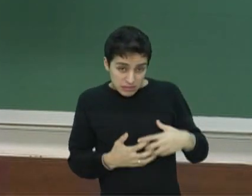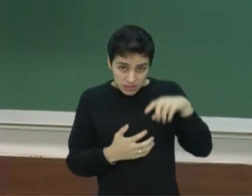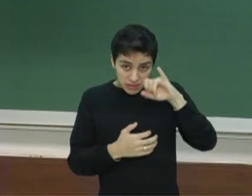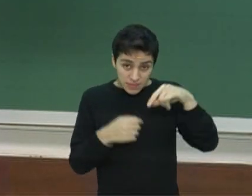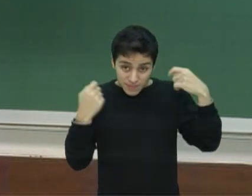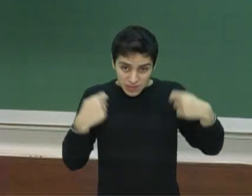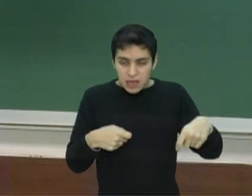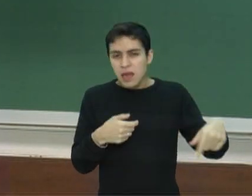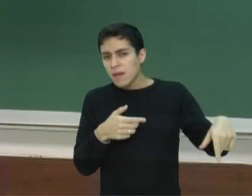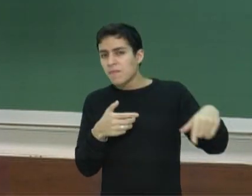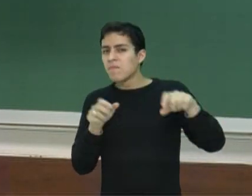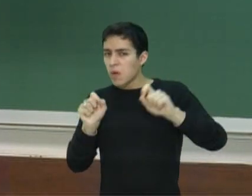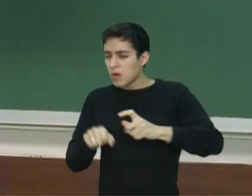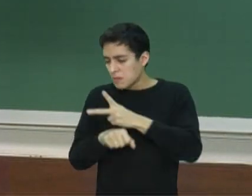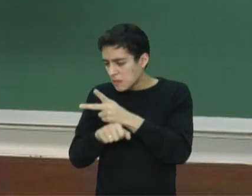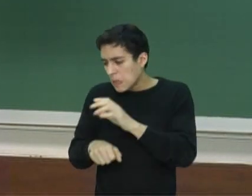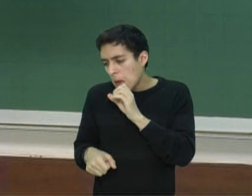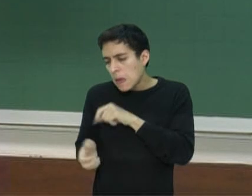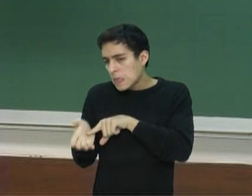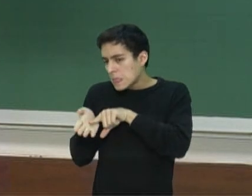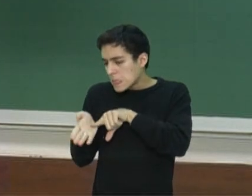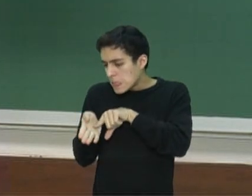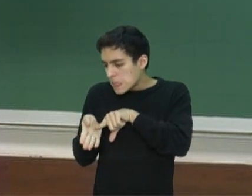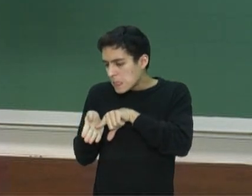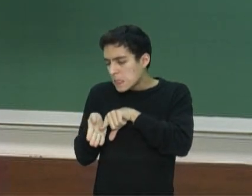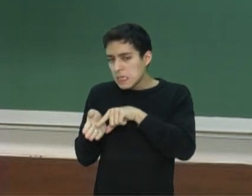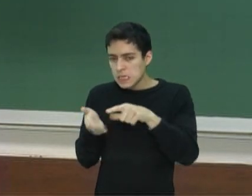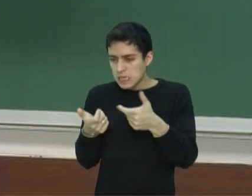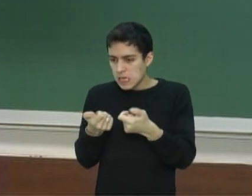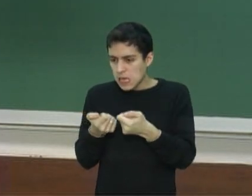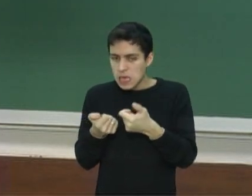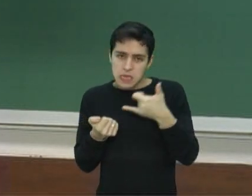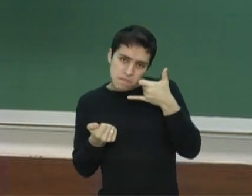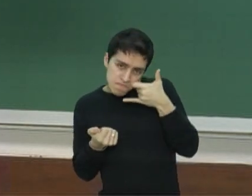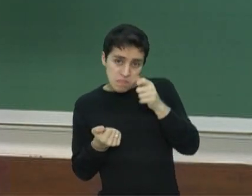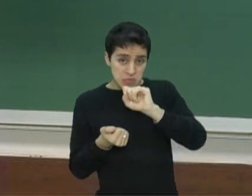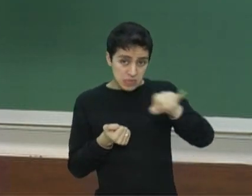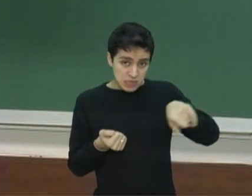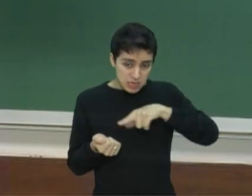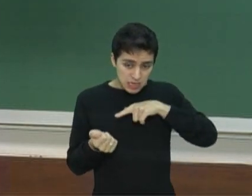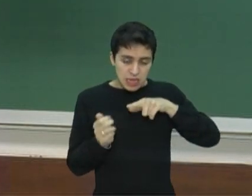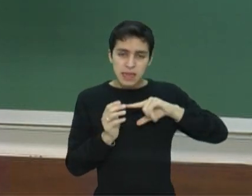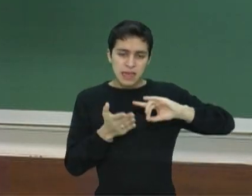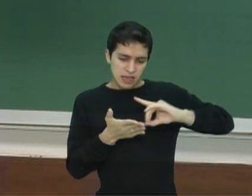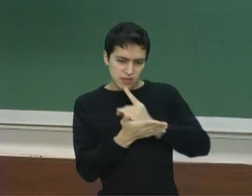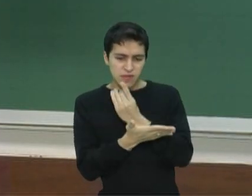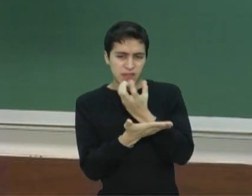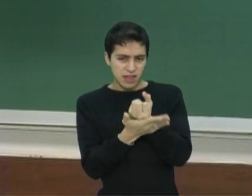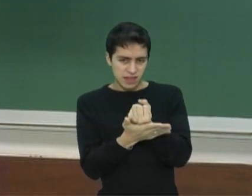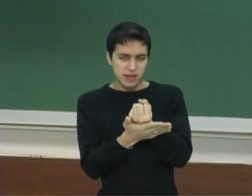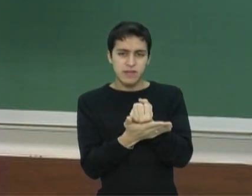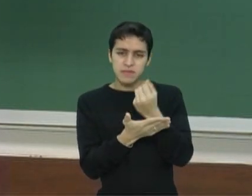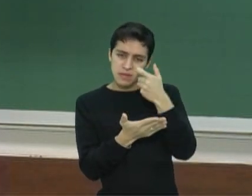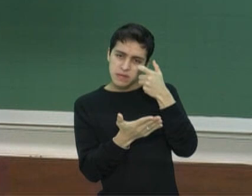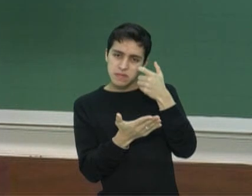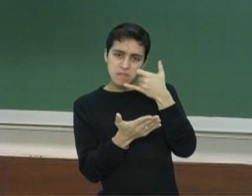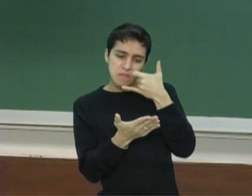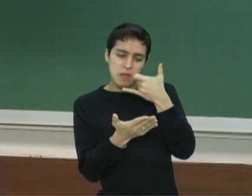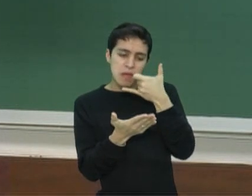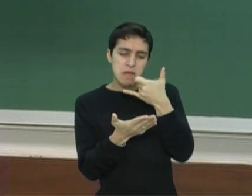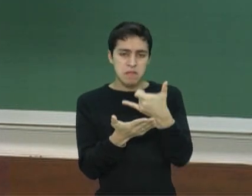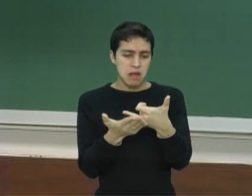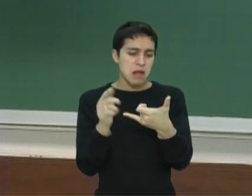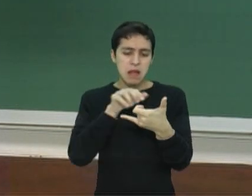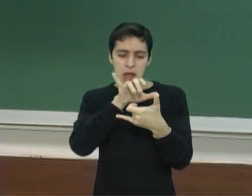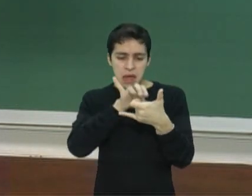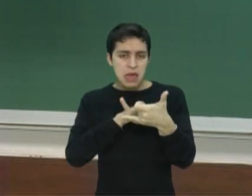necessário pesquise rapidinho, até mesmo no celular. Muitos alunos têm aplicativo, dicionário instalado no celular e é bem útil,